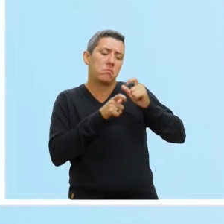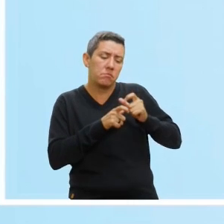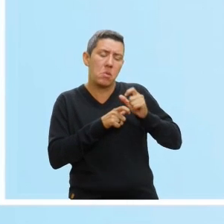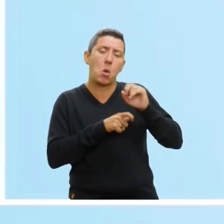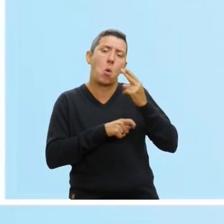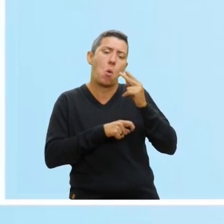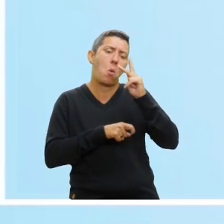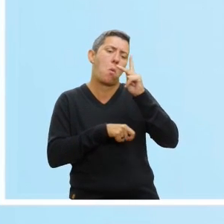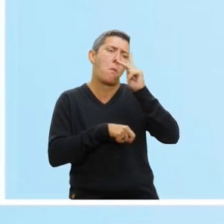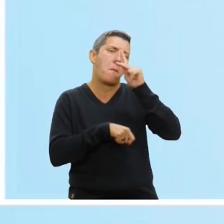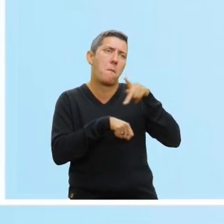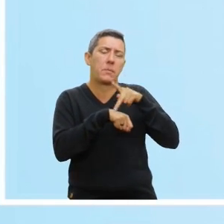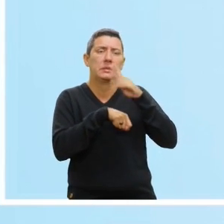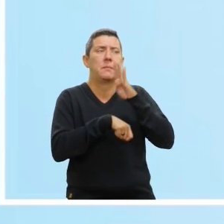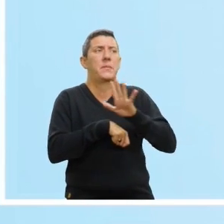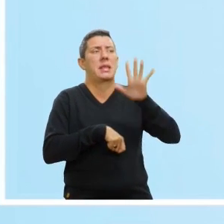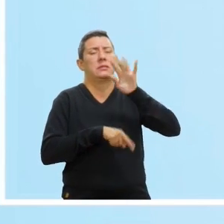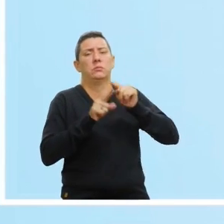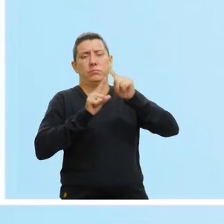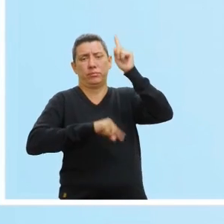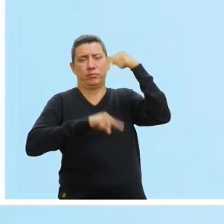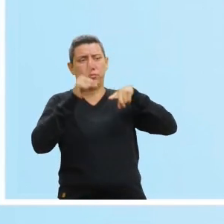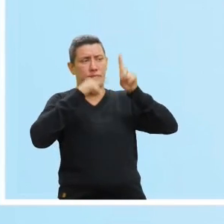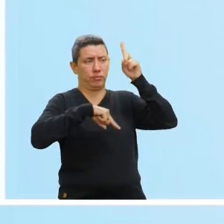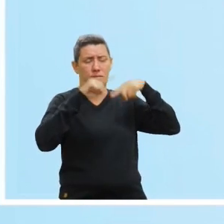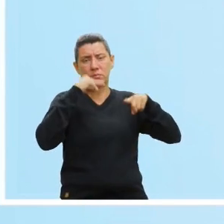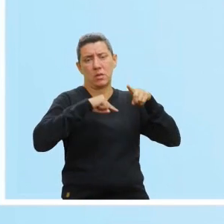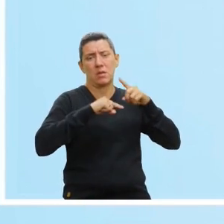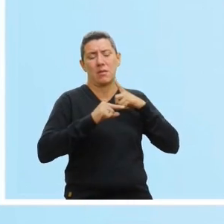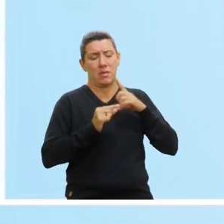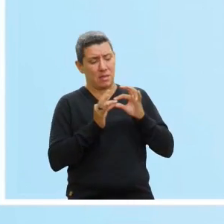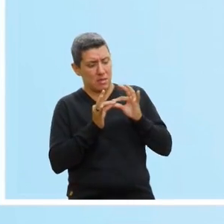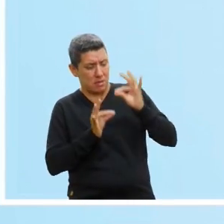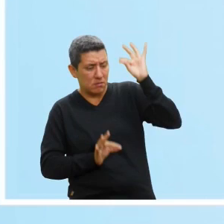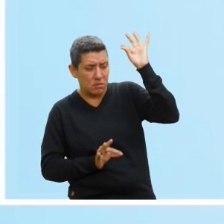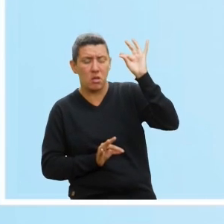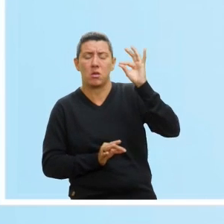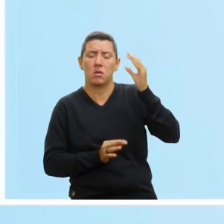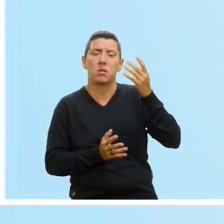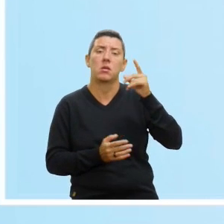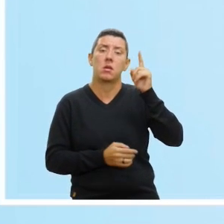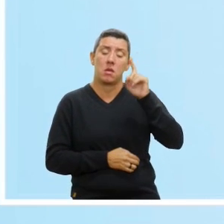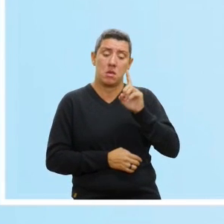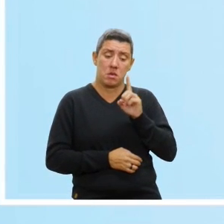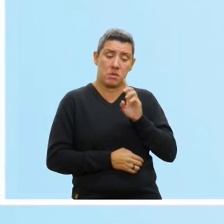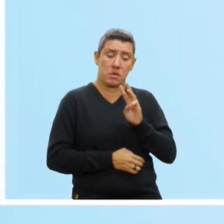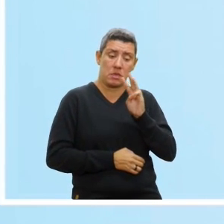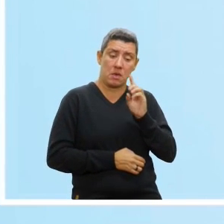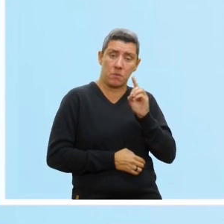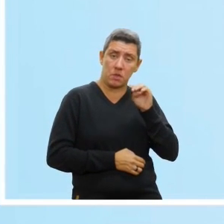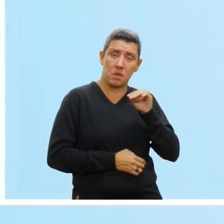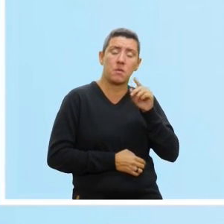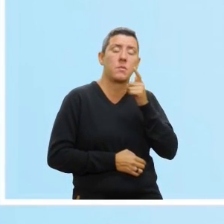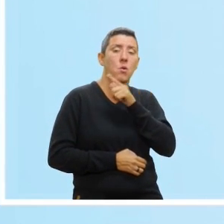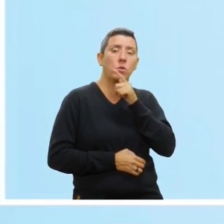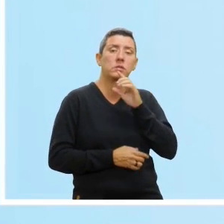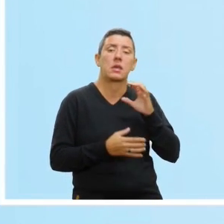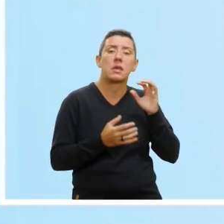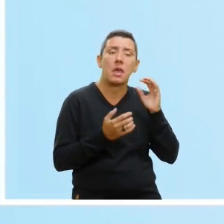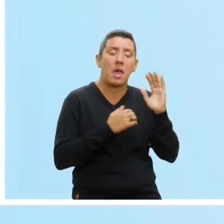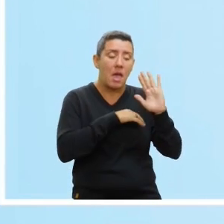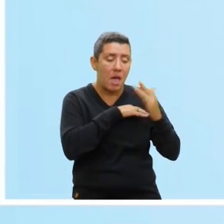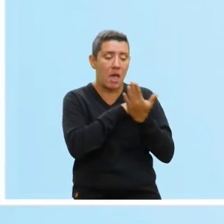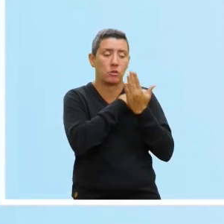no país inteiro de DWDM, né? E longuíssimas distâncias, então o DWDM ele ajuda a habilitar isso, né? Você